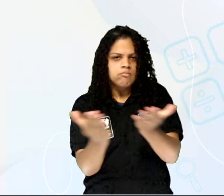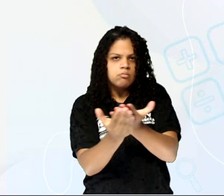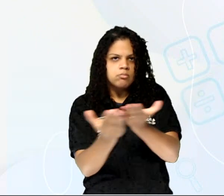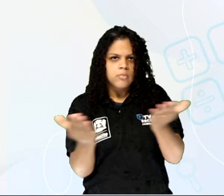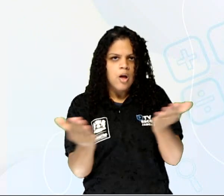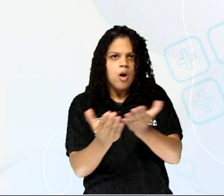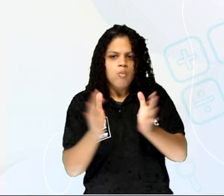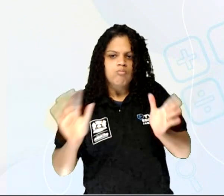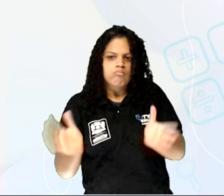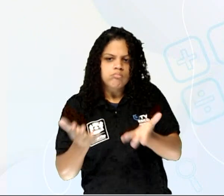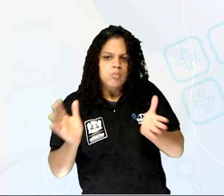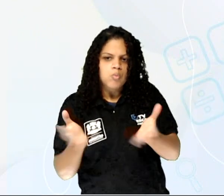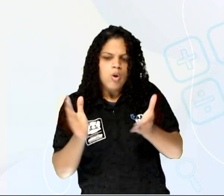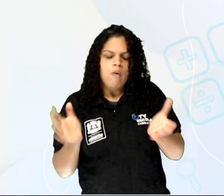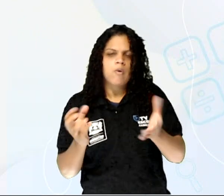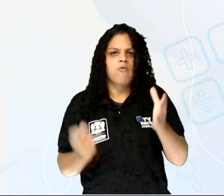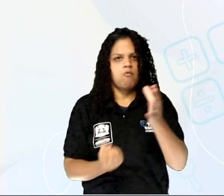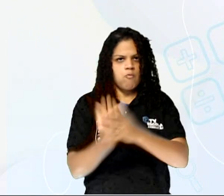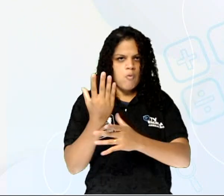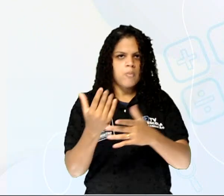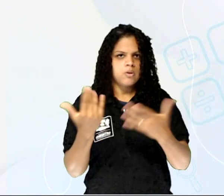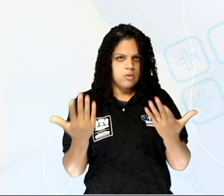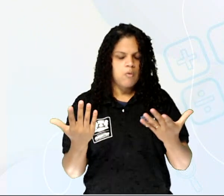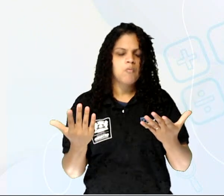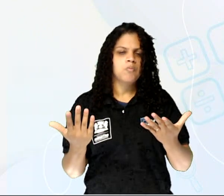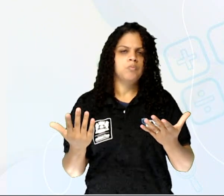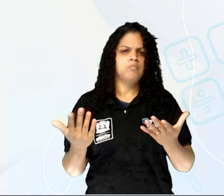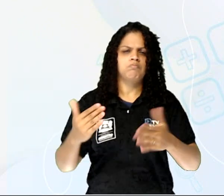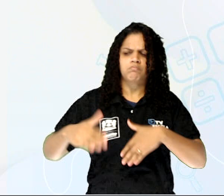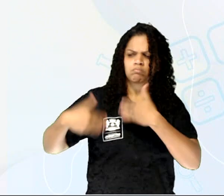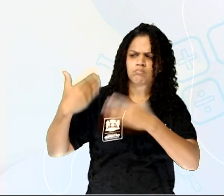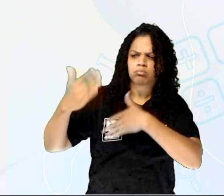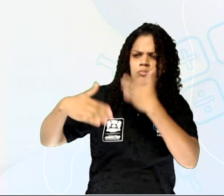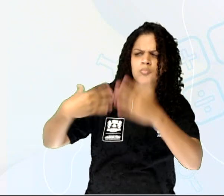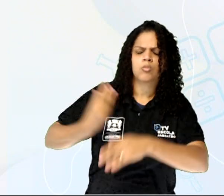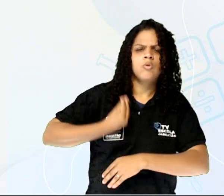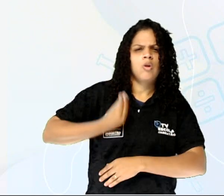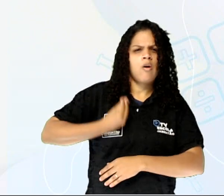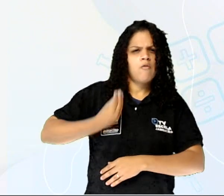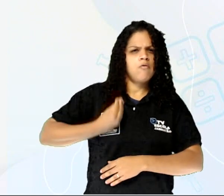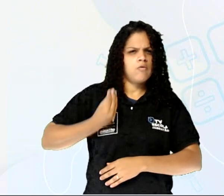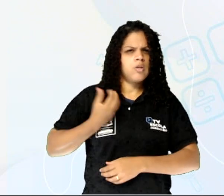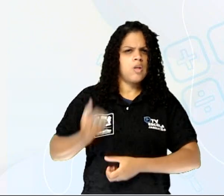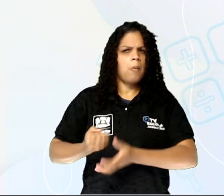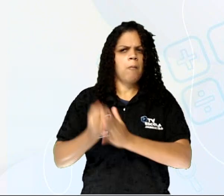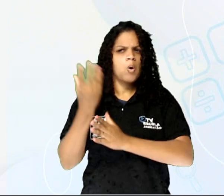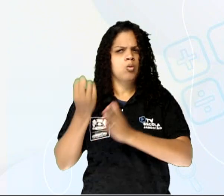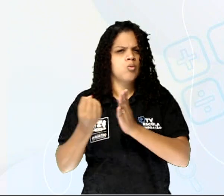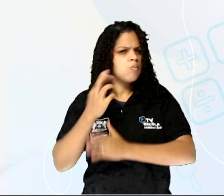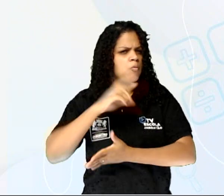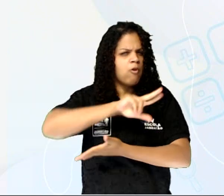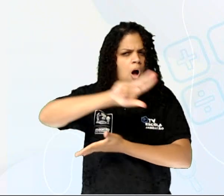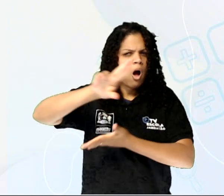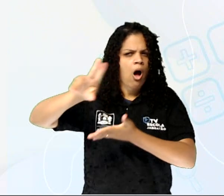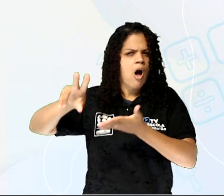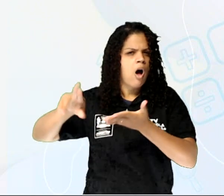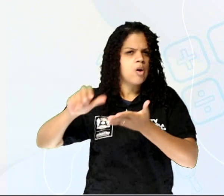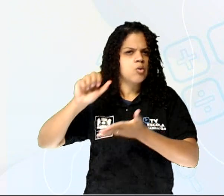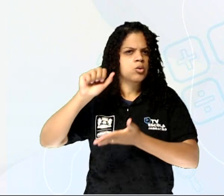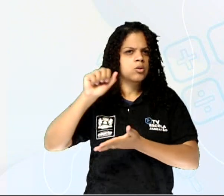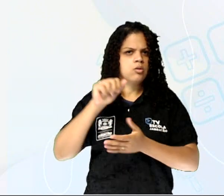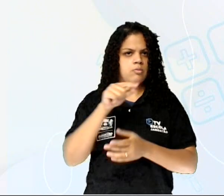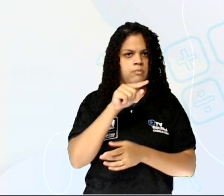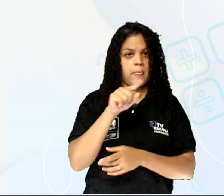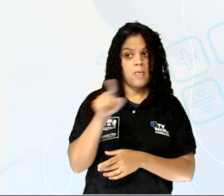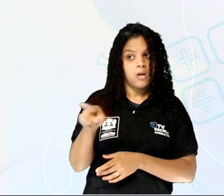estimularam a sua formação. Ao longo da vida, são produzidos diferentes anticorpos em respostas